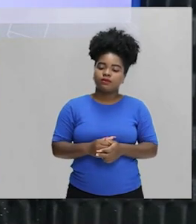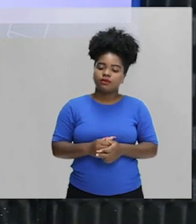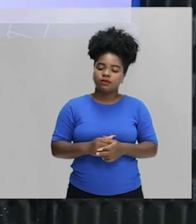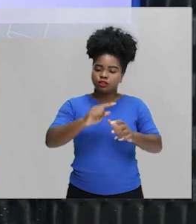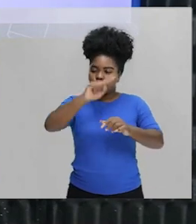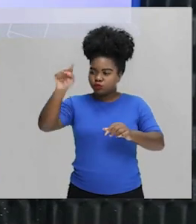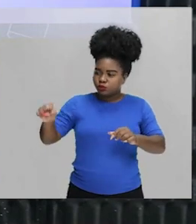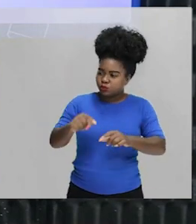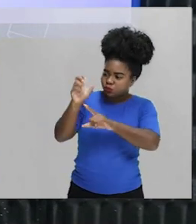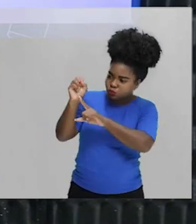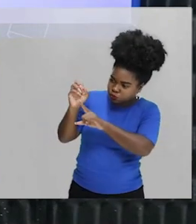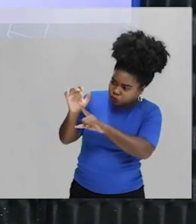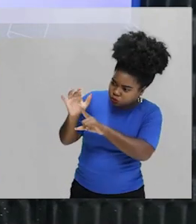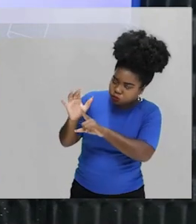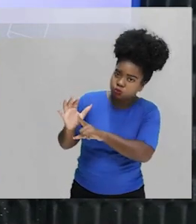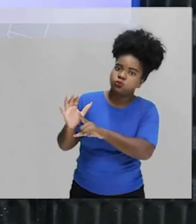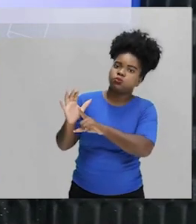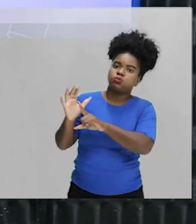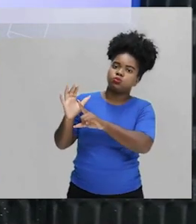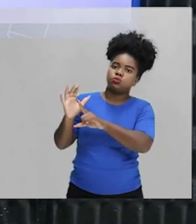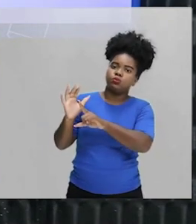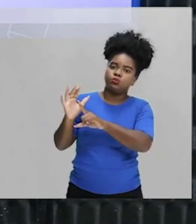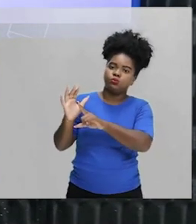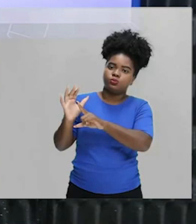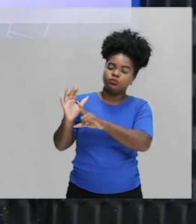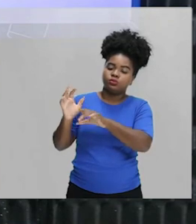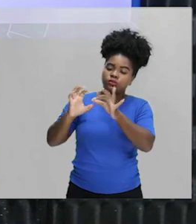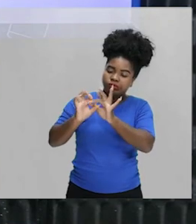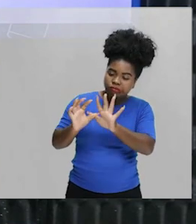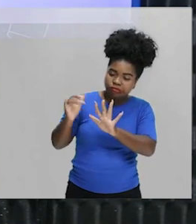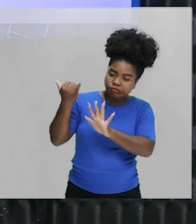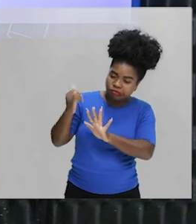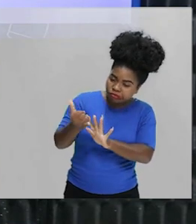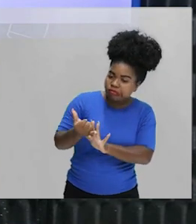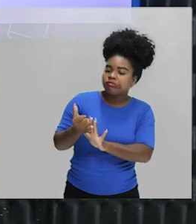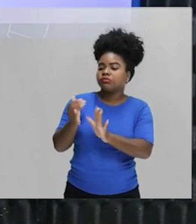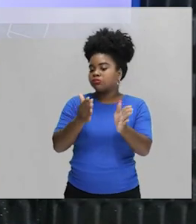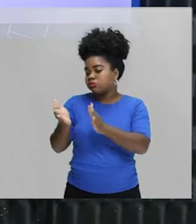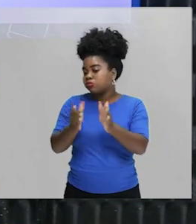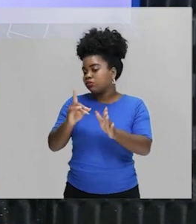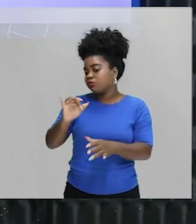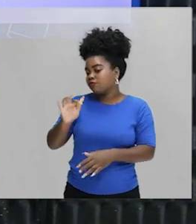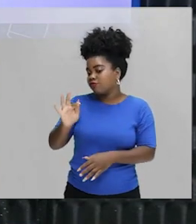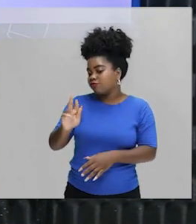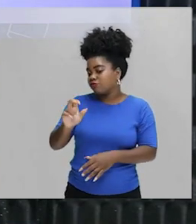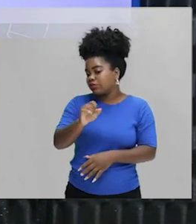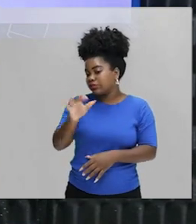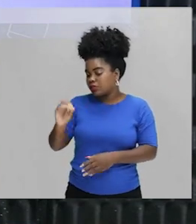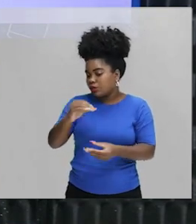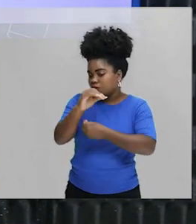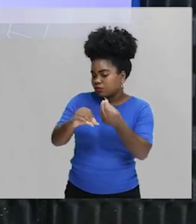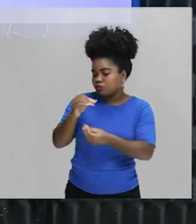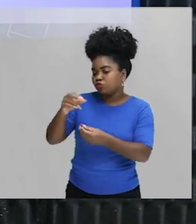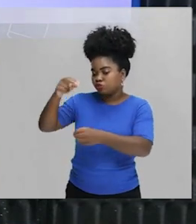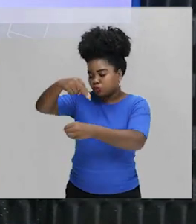bolas de gas certo que liberam energia através do processo chamado de fusão nuclear que acontece no seus